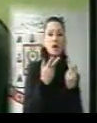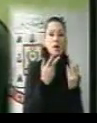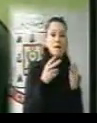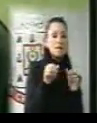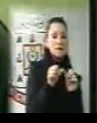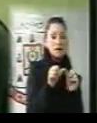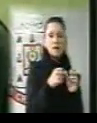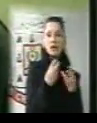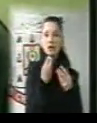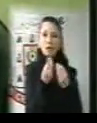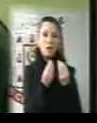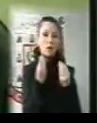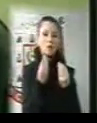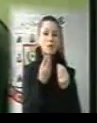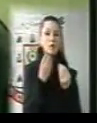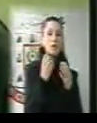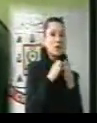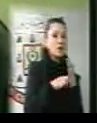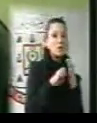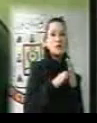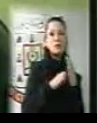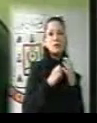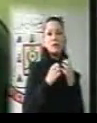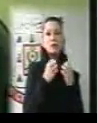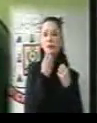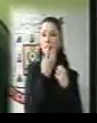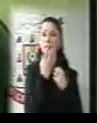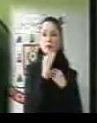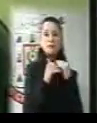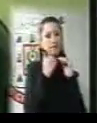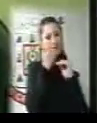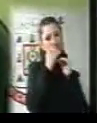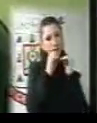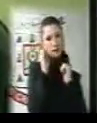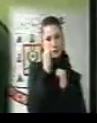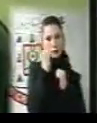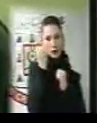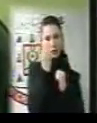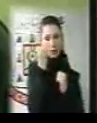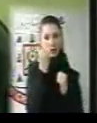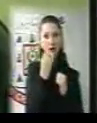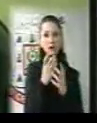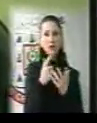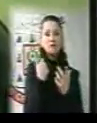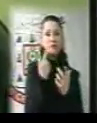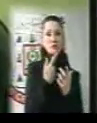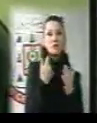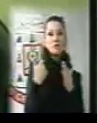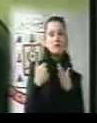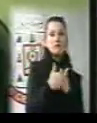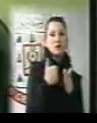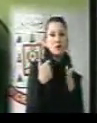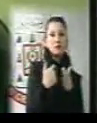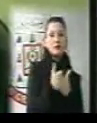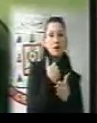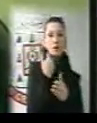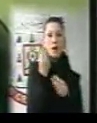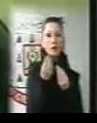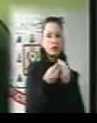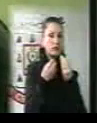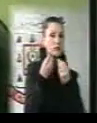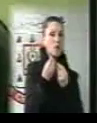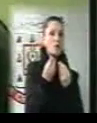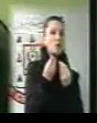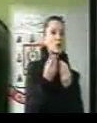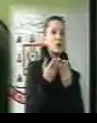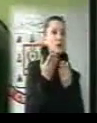na realização das obras importantes. E às vezes a gente se pergunta. E antes